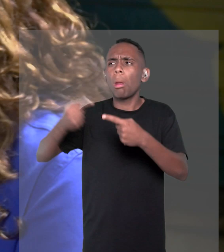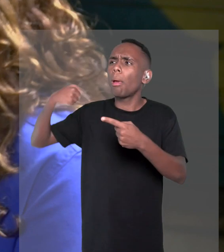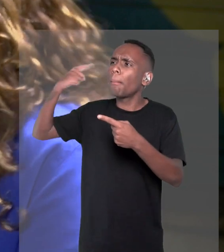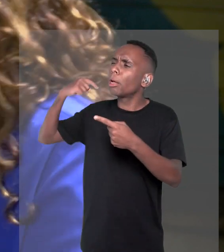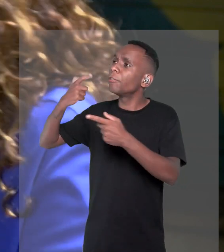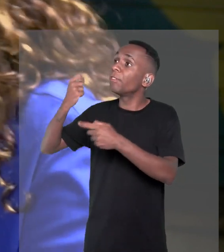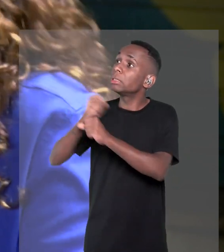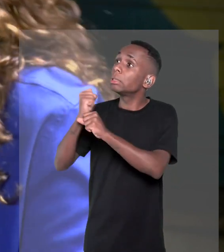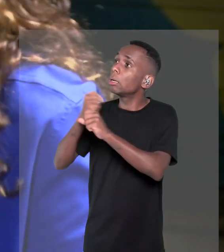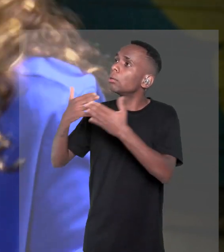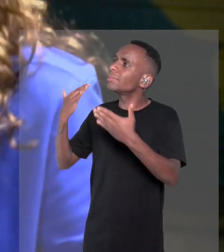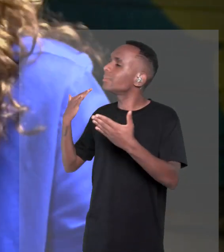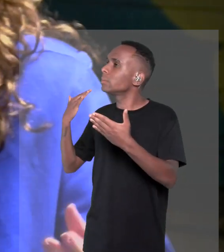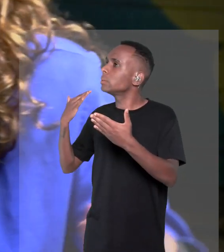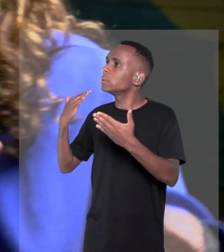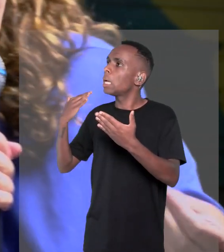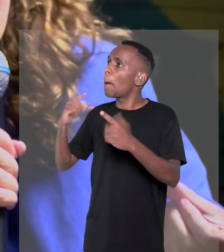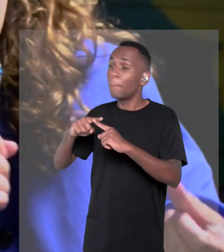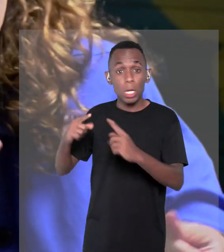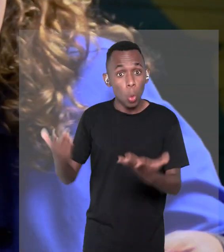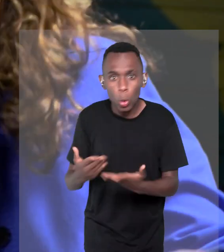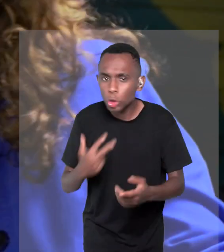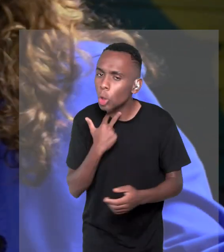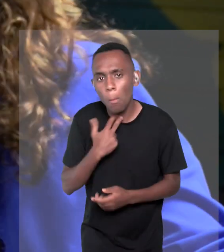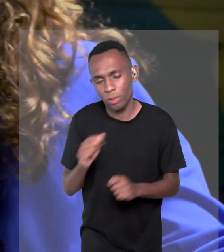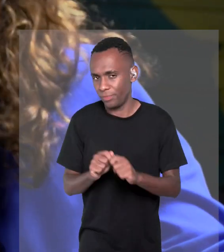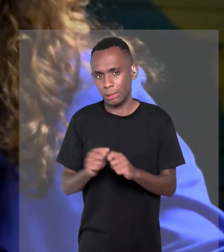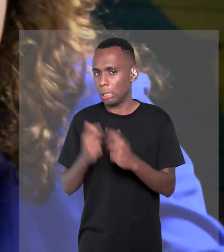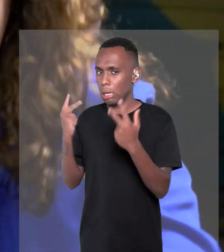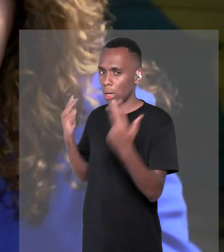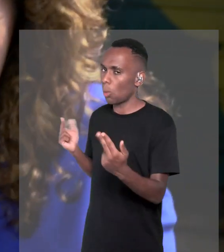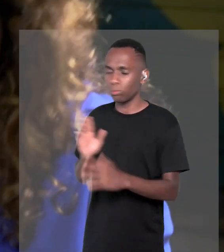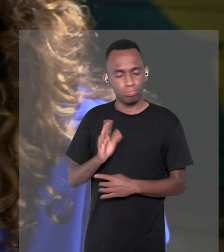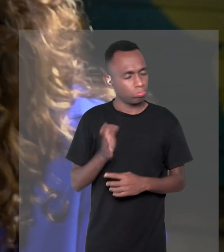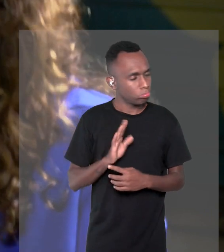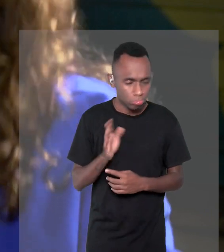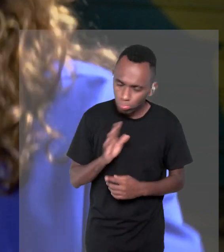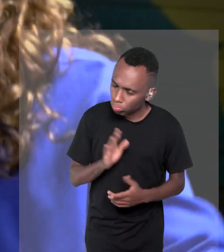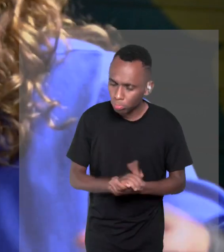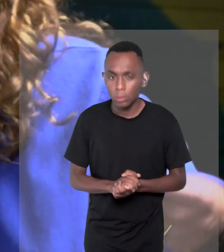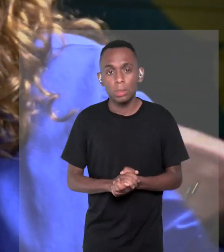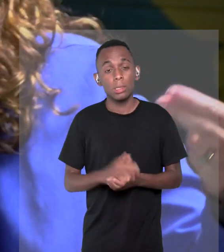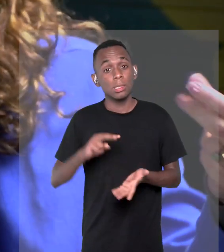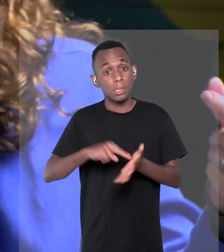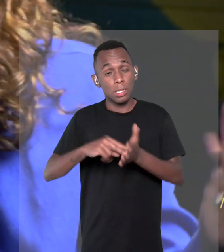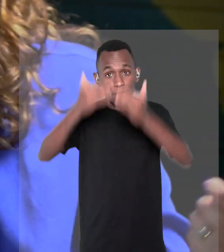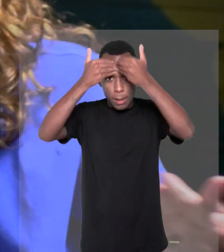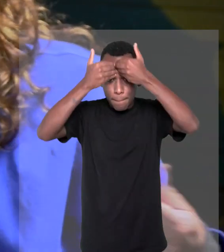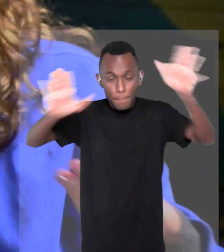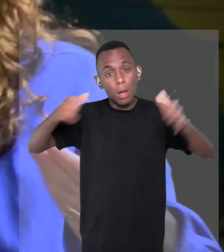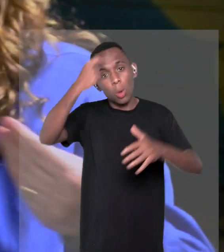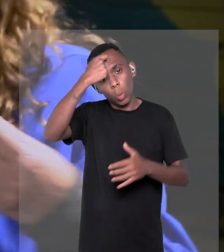coisas das mínimas, sabe? A sensibilidade no tratar os bichos,